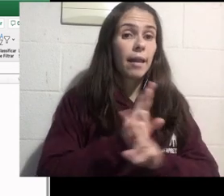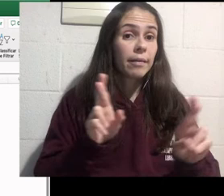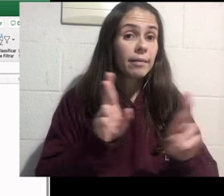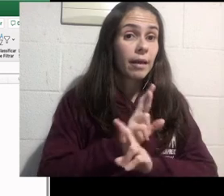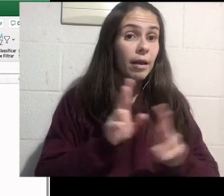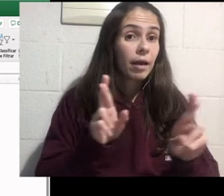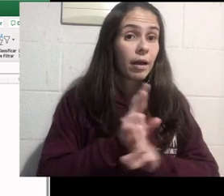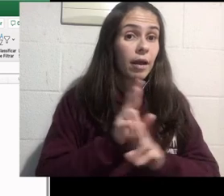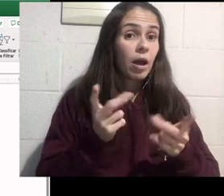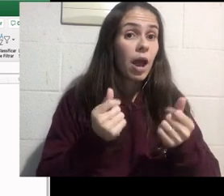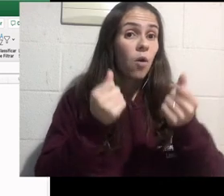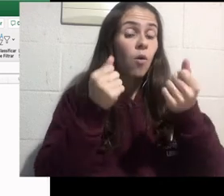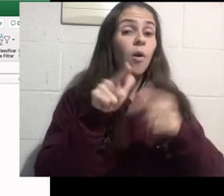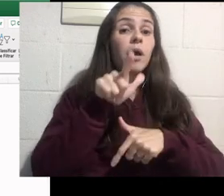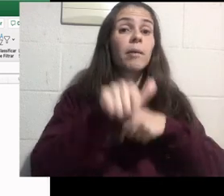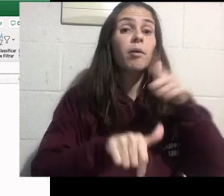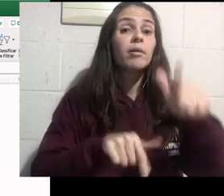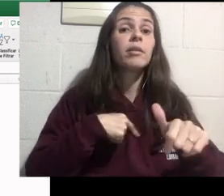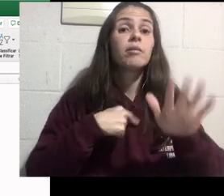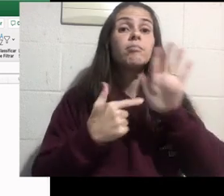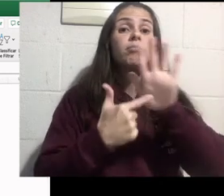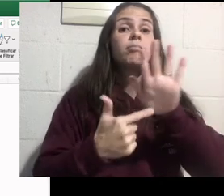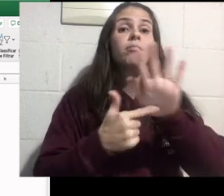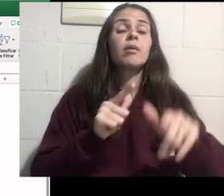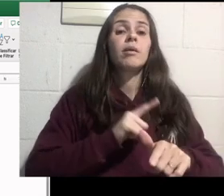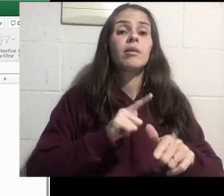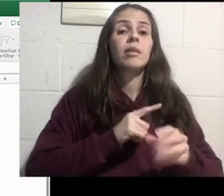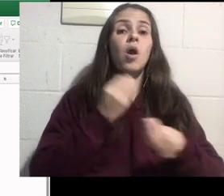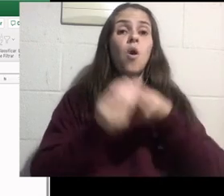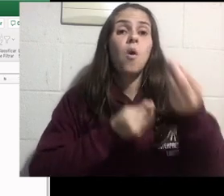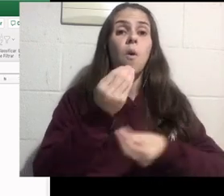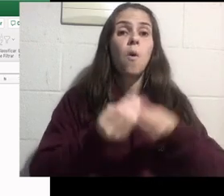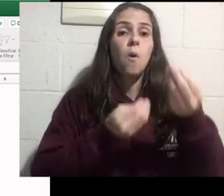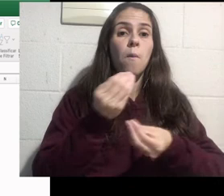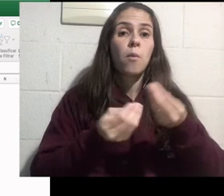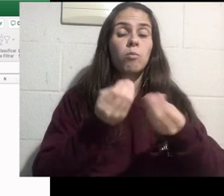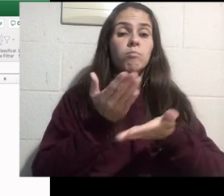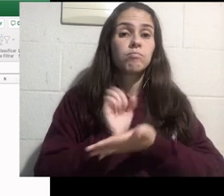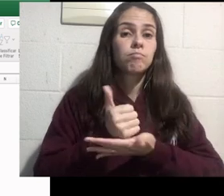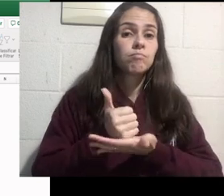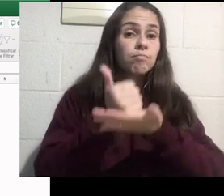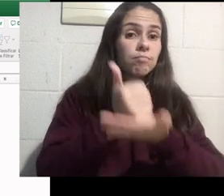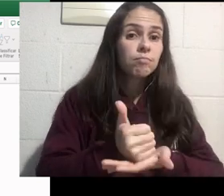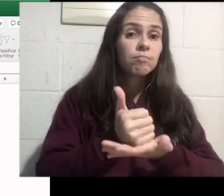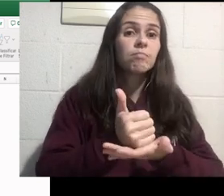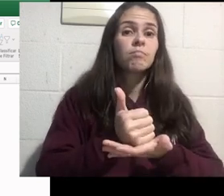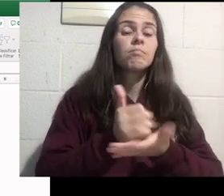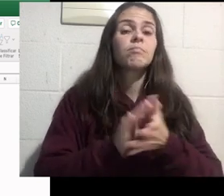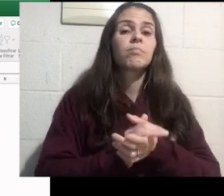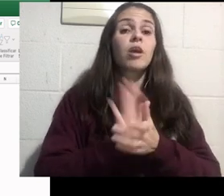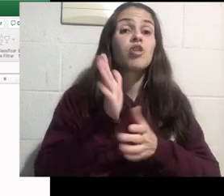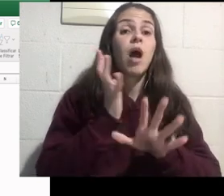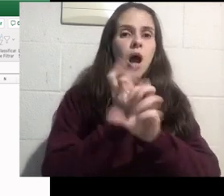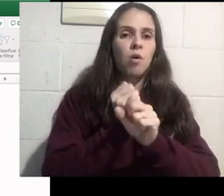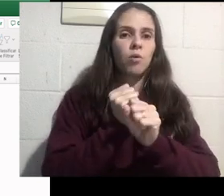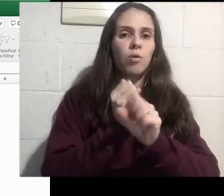dos recursos. Depois nós temos os indicadores, né? Então, a gente tem aqui assim a margem de contribuição, que já está automaticamente calculada, tá?